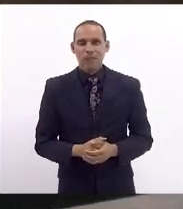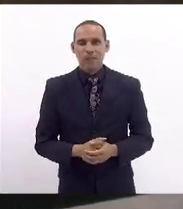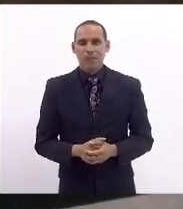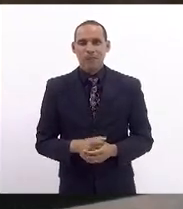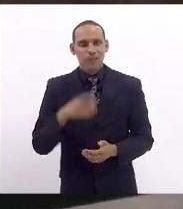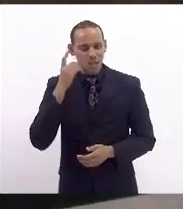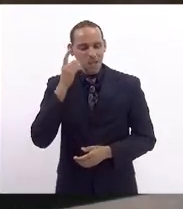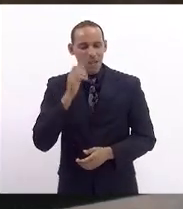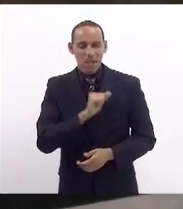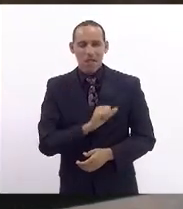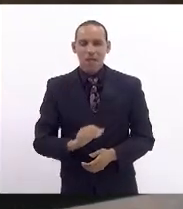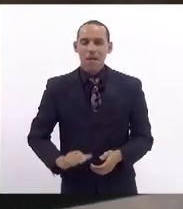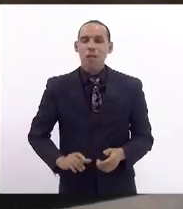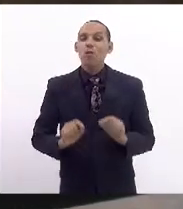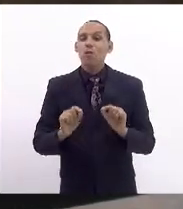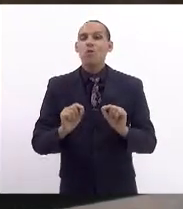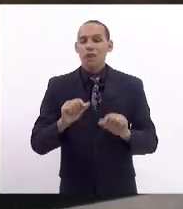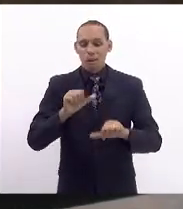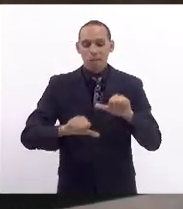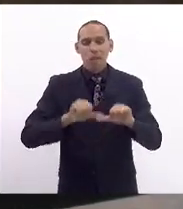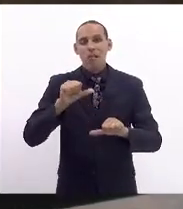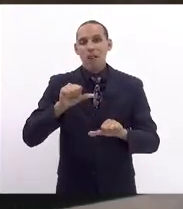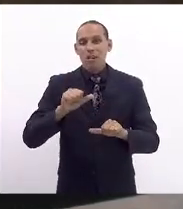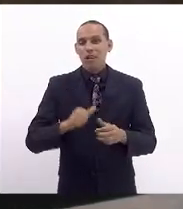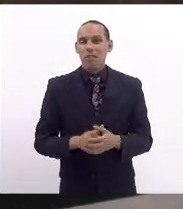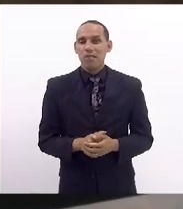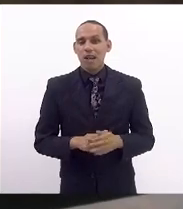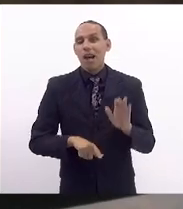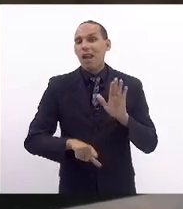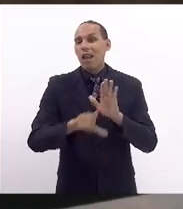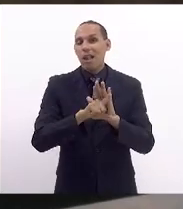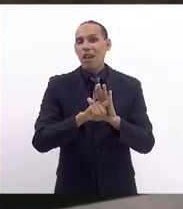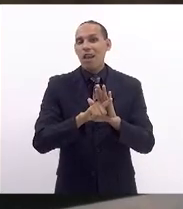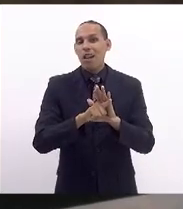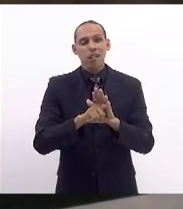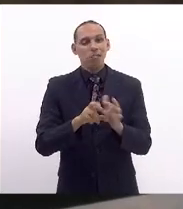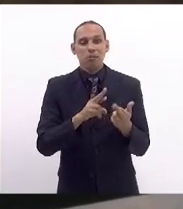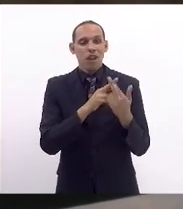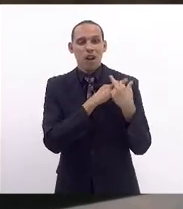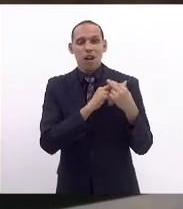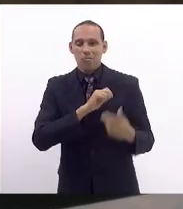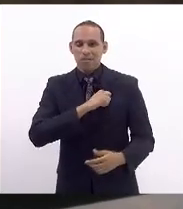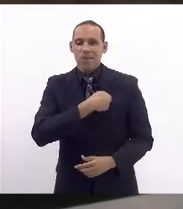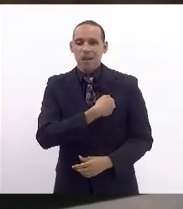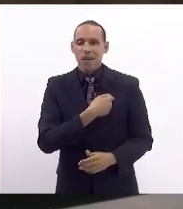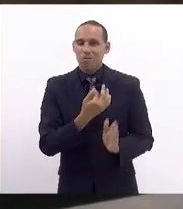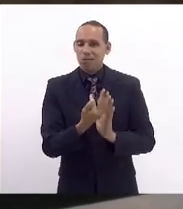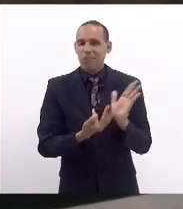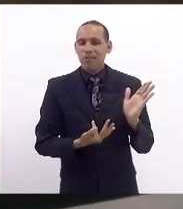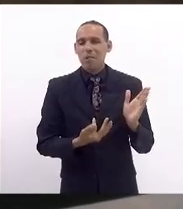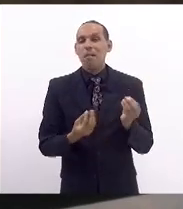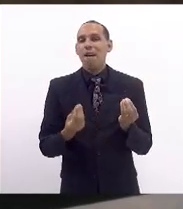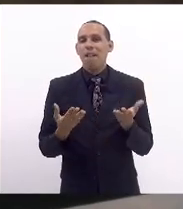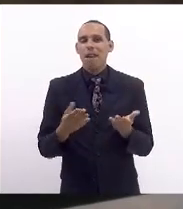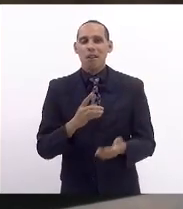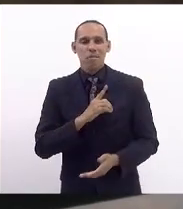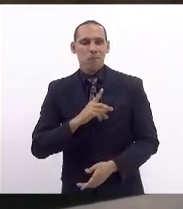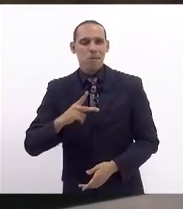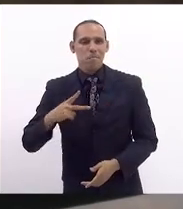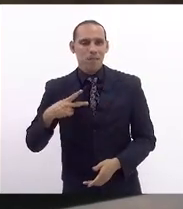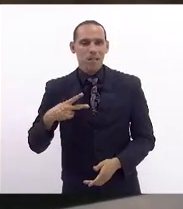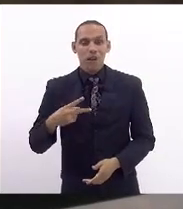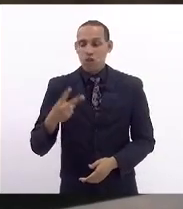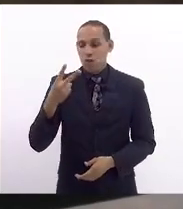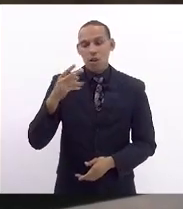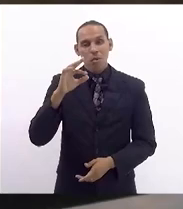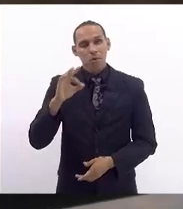Deputado André Ceciliano uma de modificação na lei de responsabilidade fiscal para que a defensoria tenha